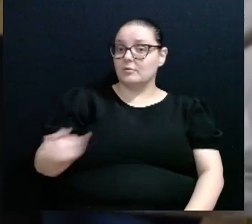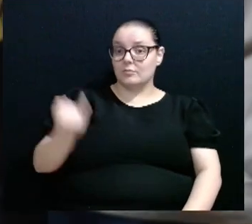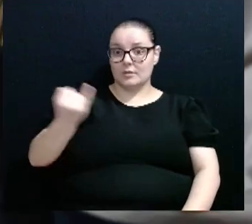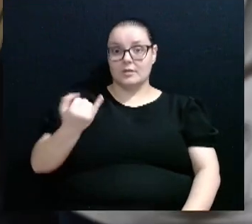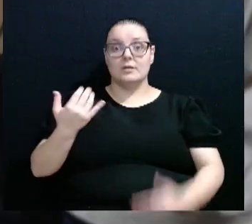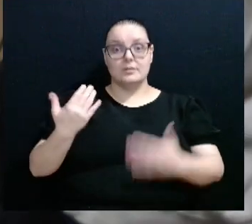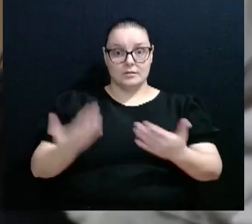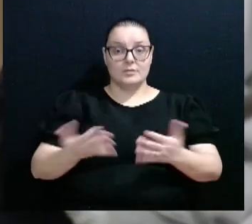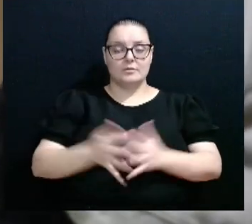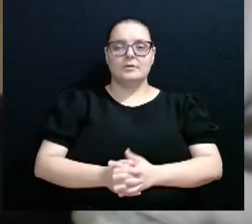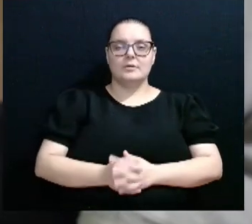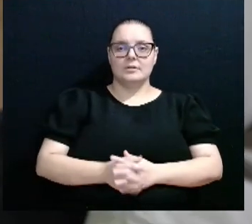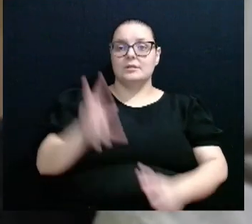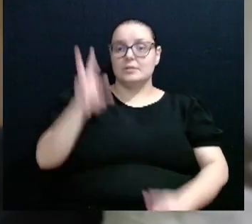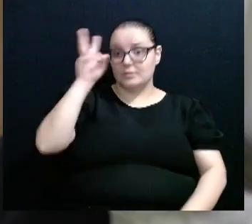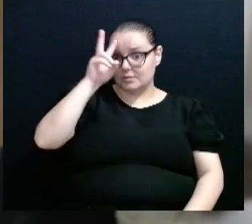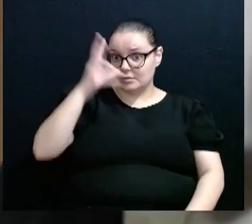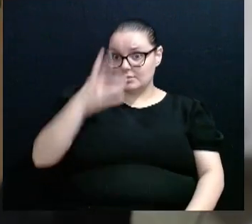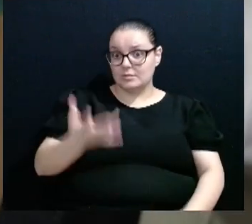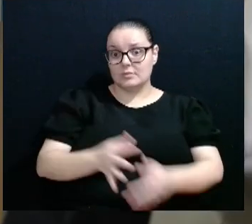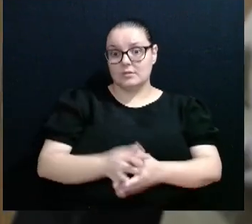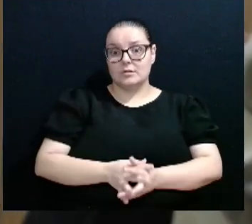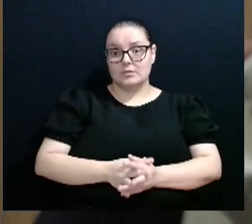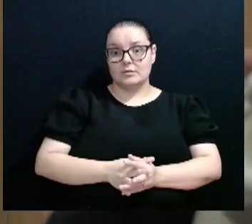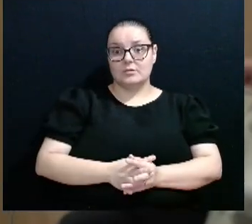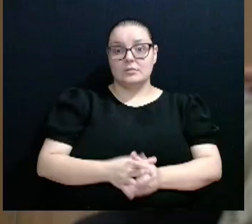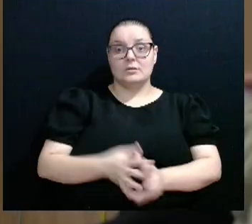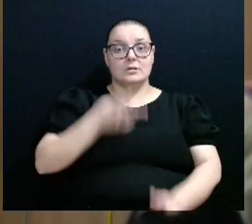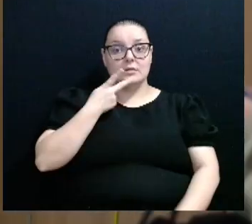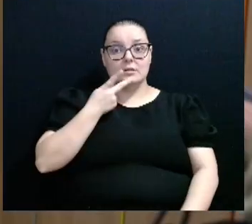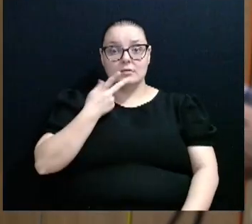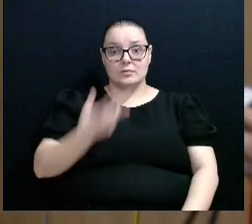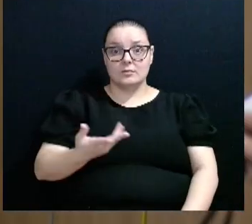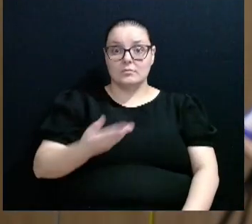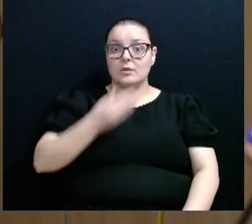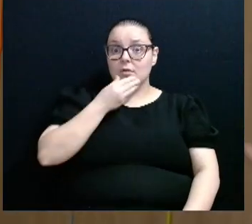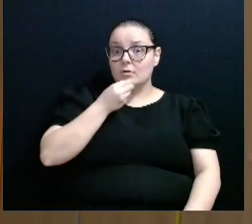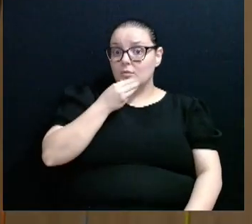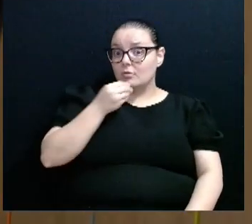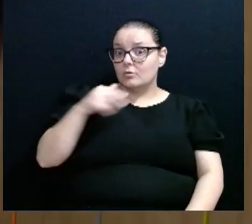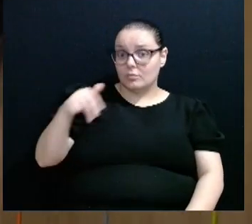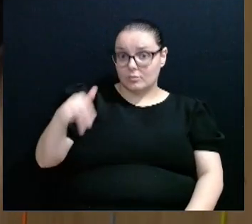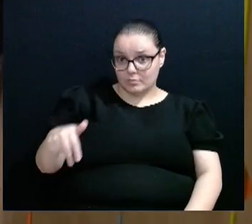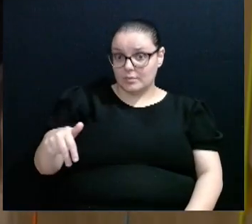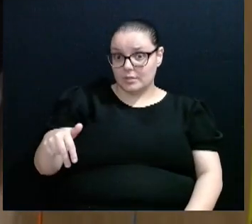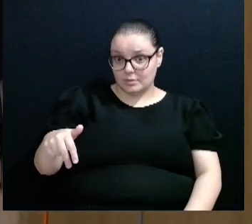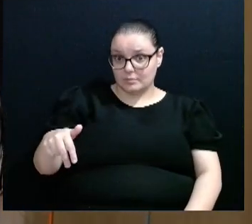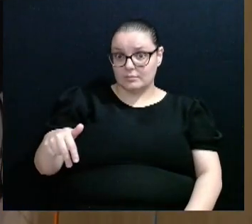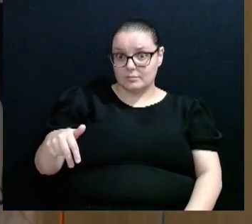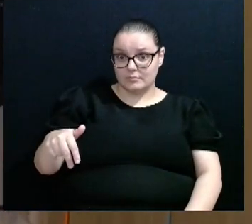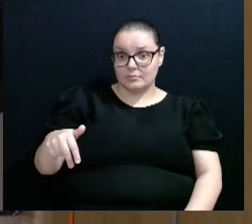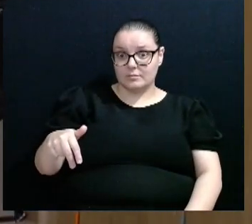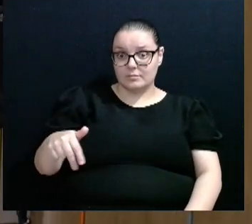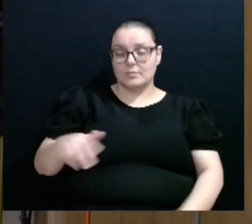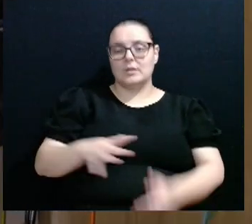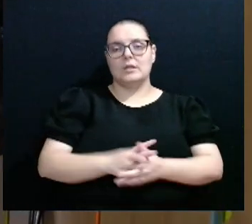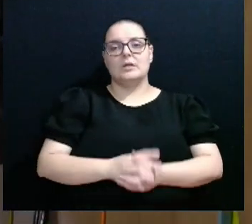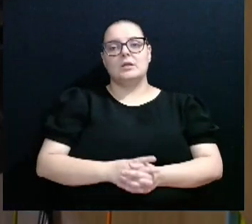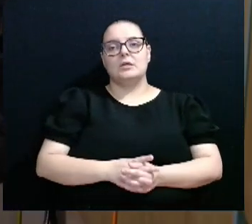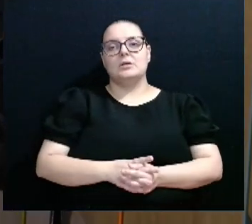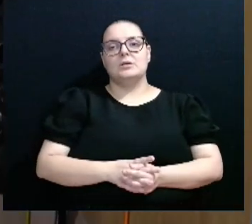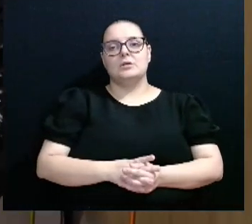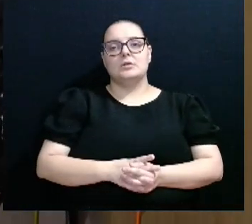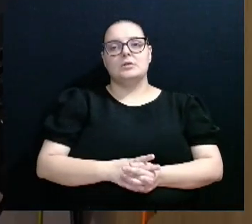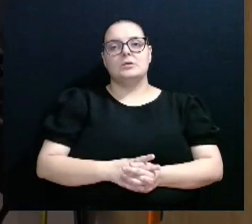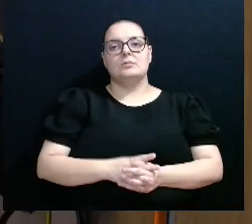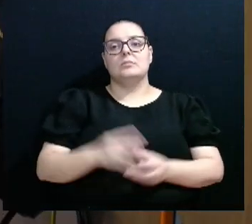uma história específica que ele conta sobre um menino que estava... deram um apelido para ele. Mas como que se